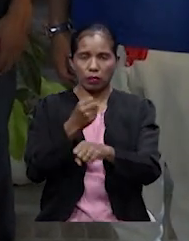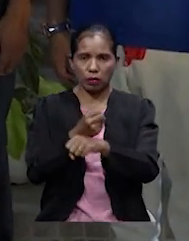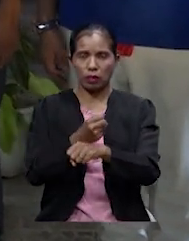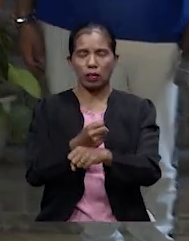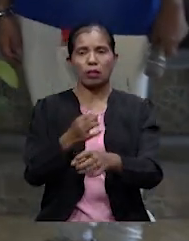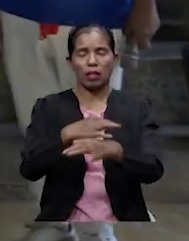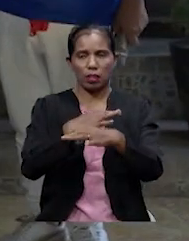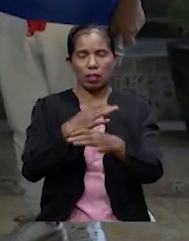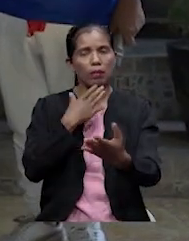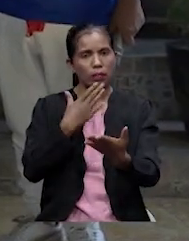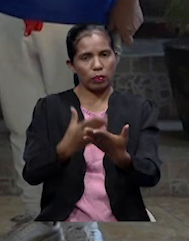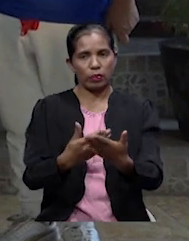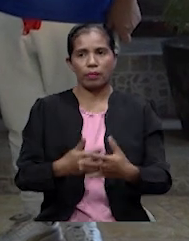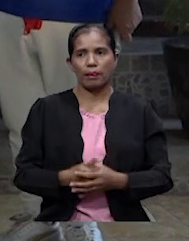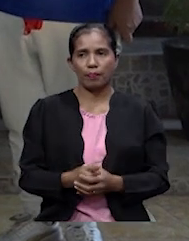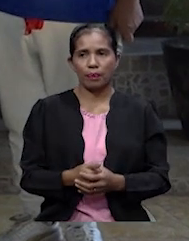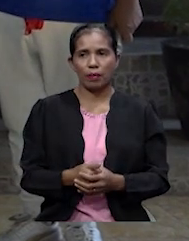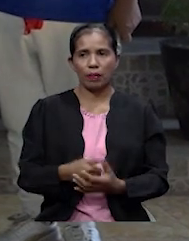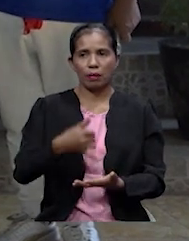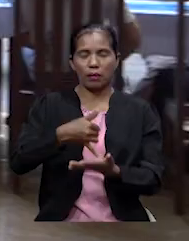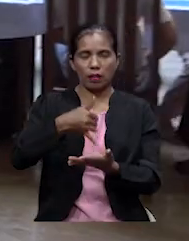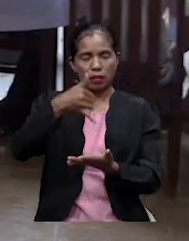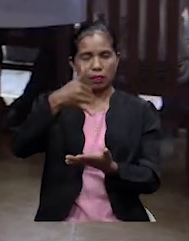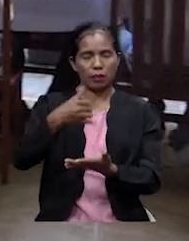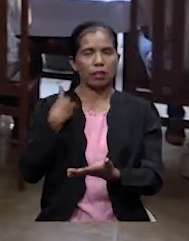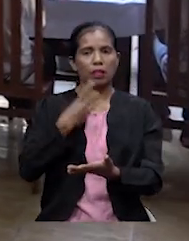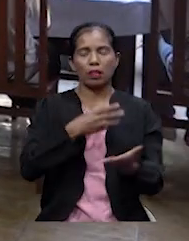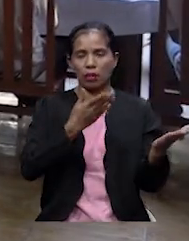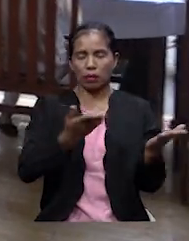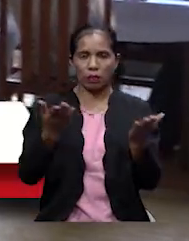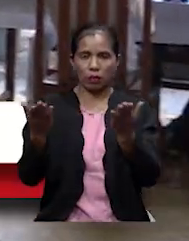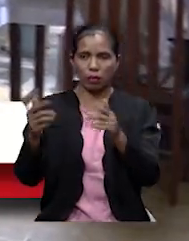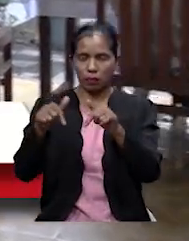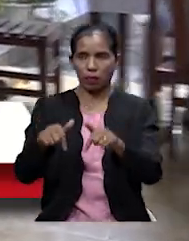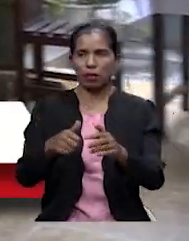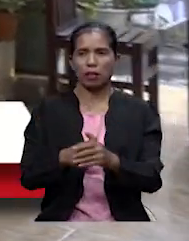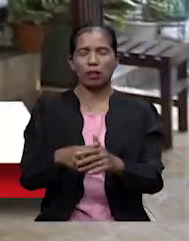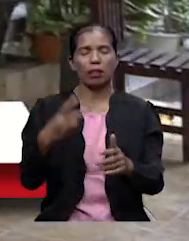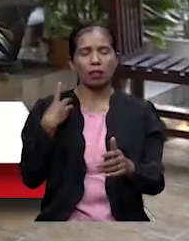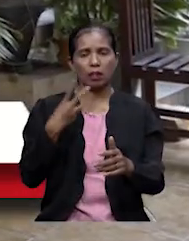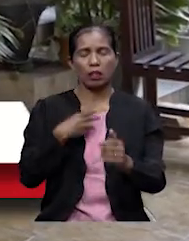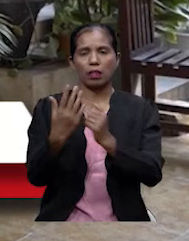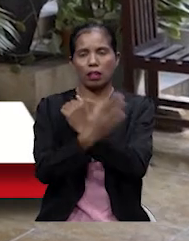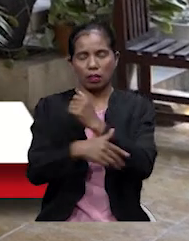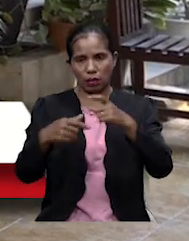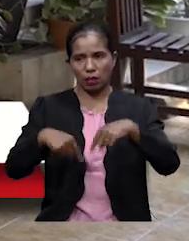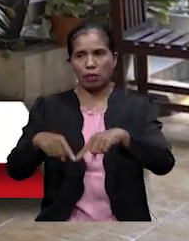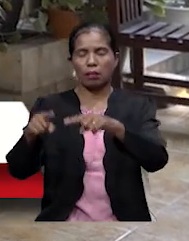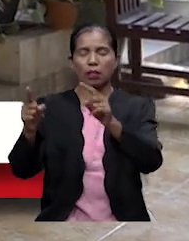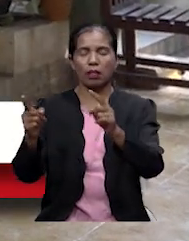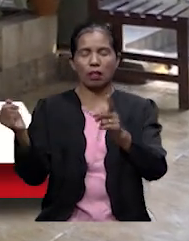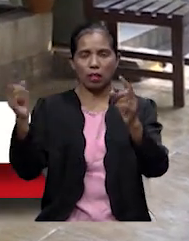kualidade medalha sira ne ba ne de lori ut mai de la ruba rai balu kanuba fila fali la lori